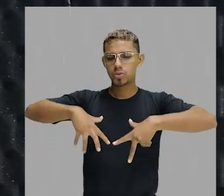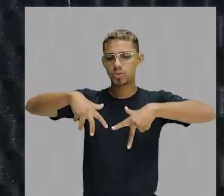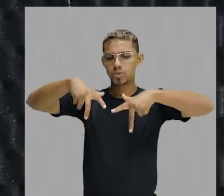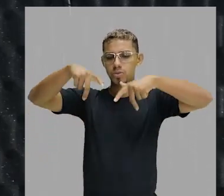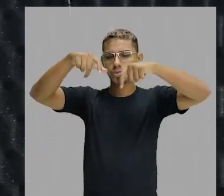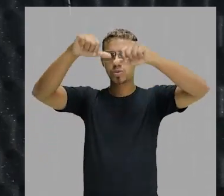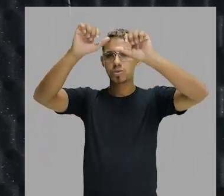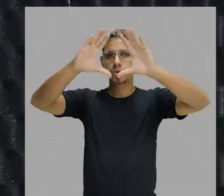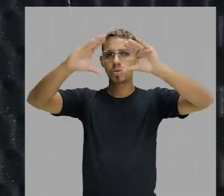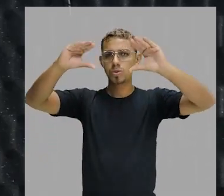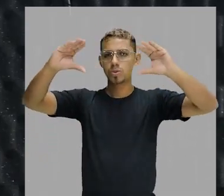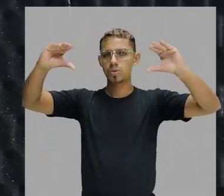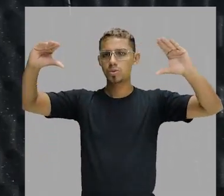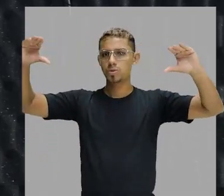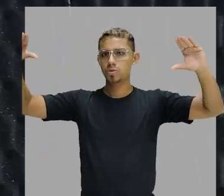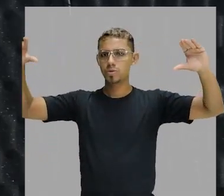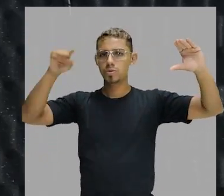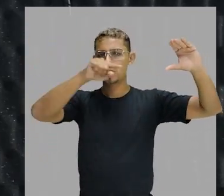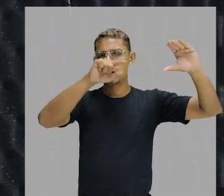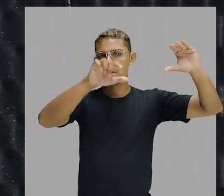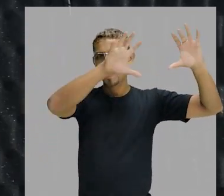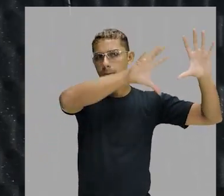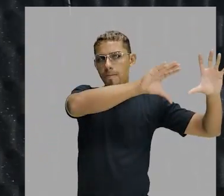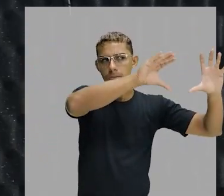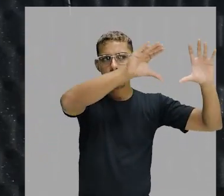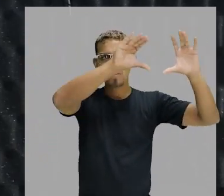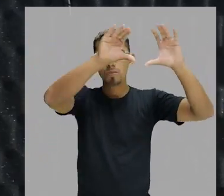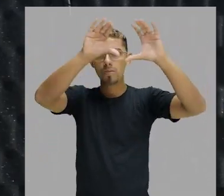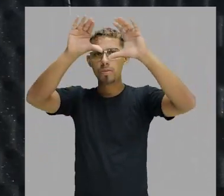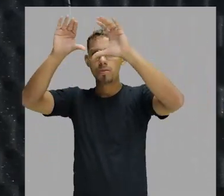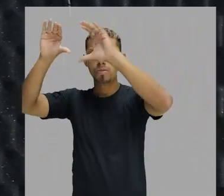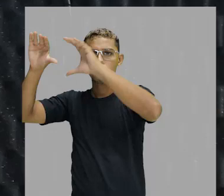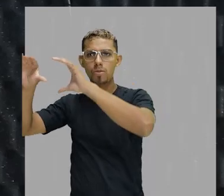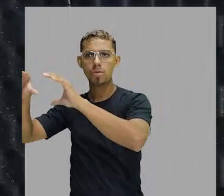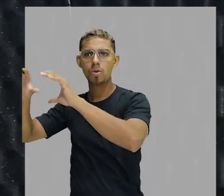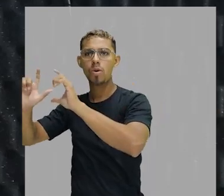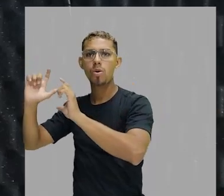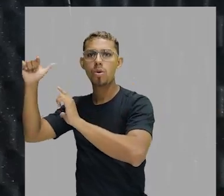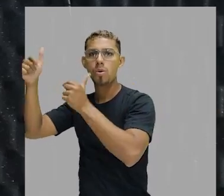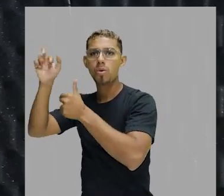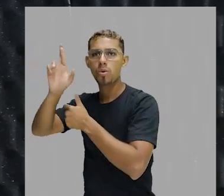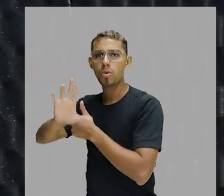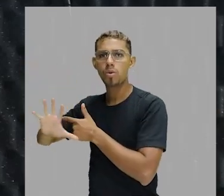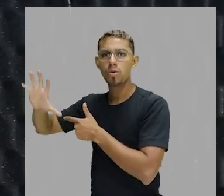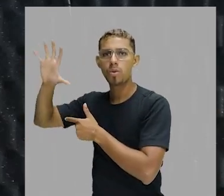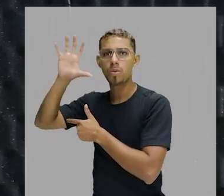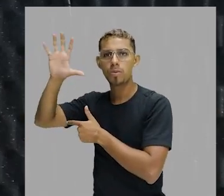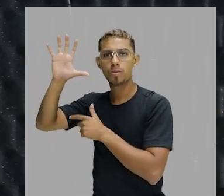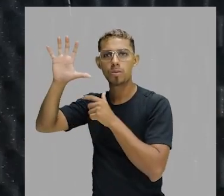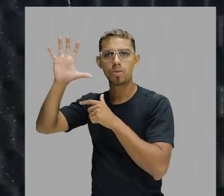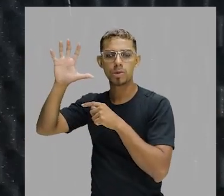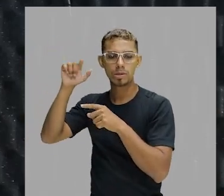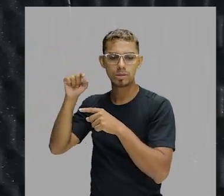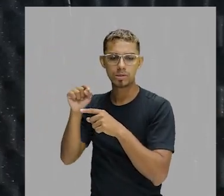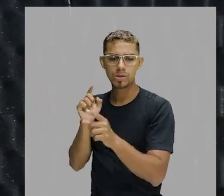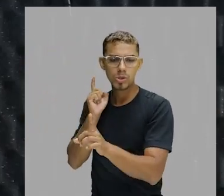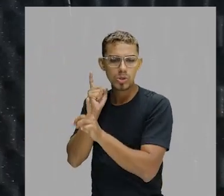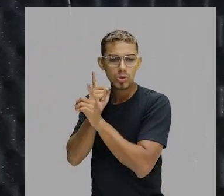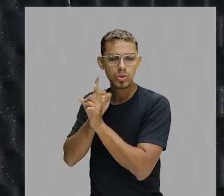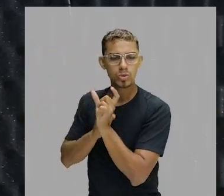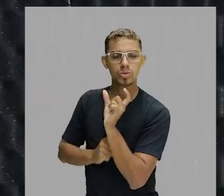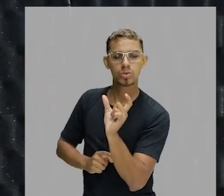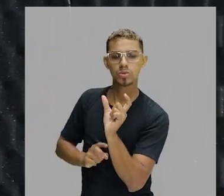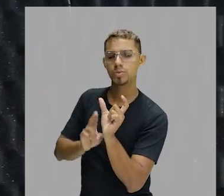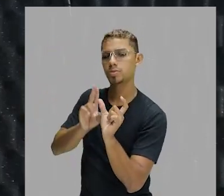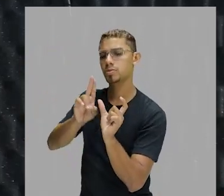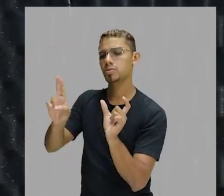tende a se deslocar para outras regiões do país, consequentemente precipitando. Vocês podem encontrar esse termo atrelado aos